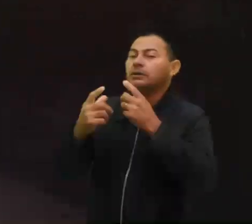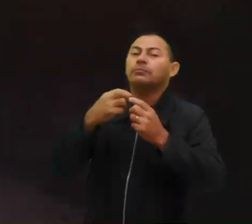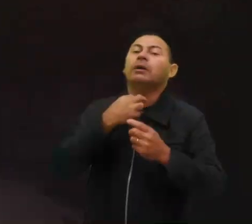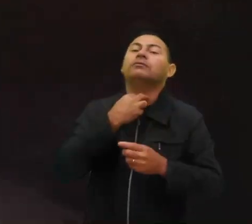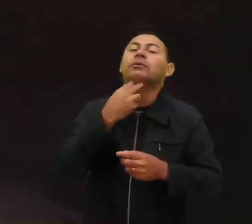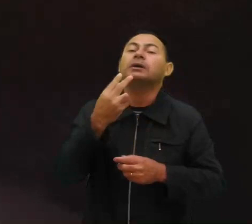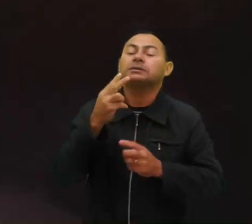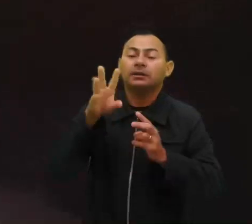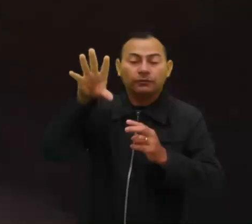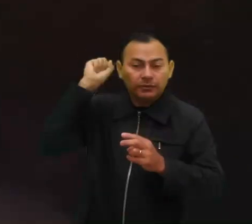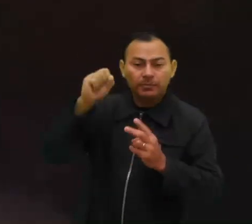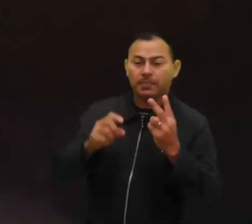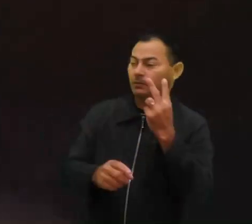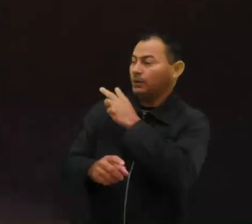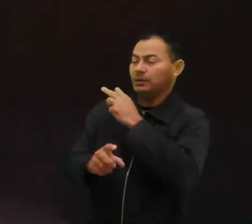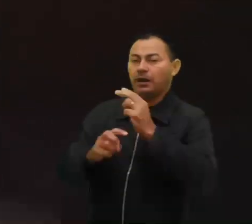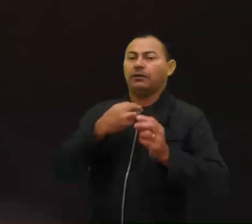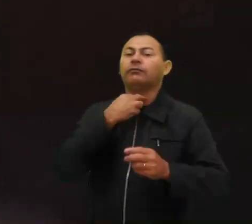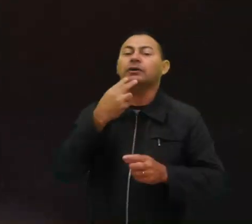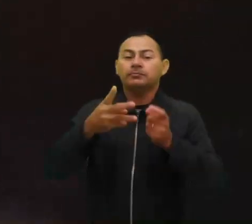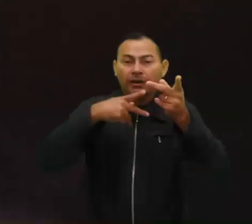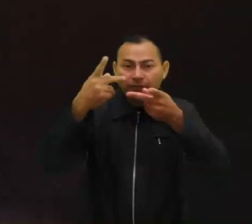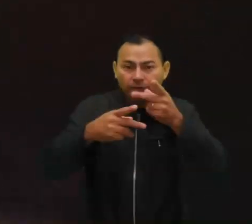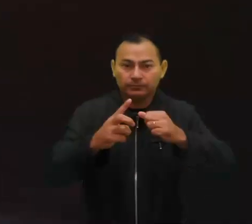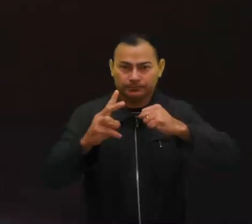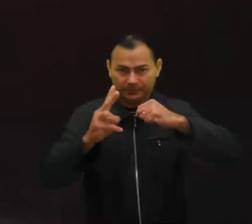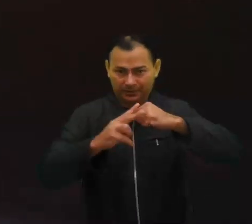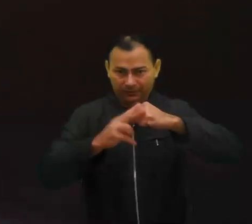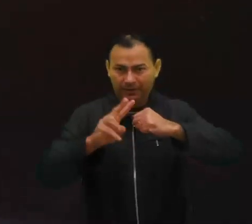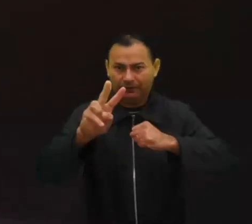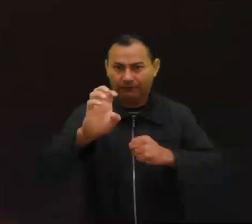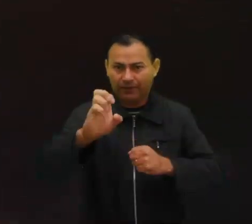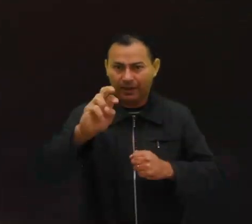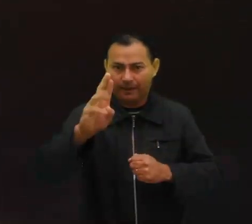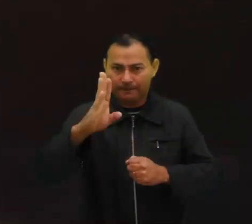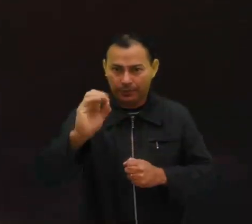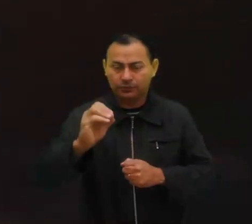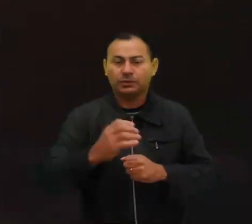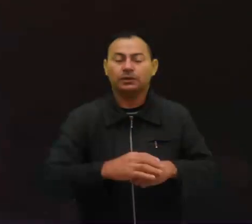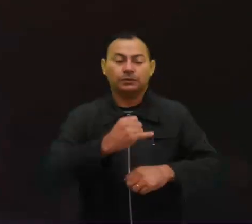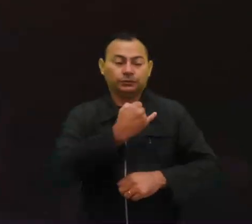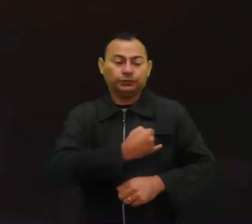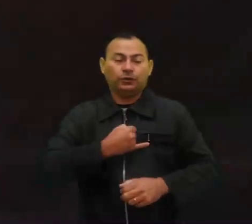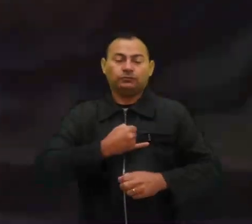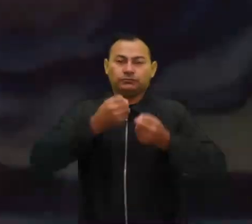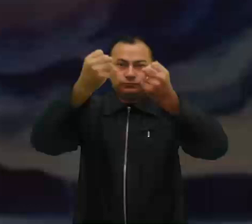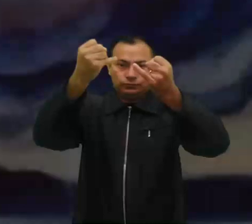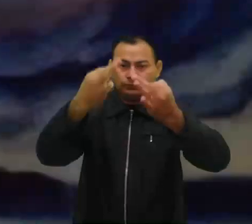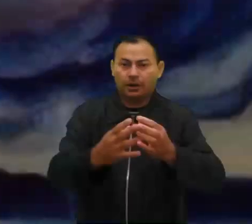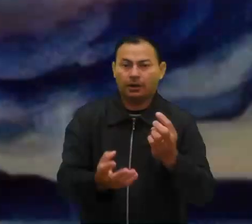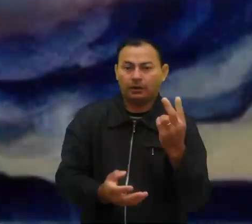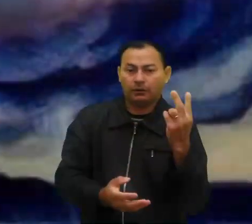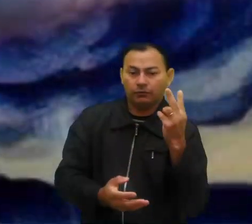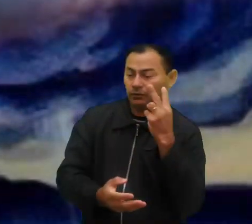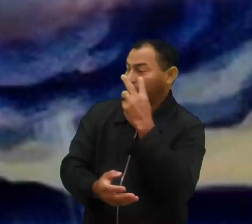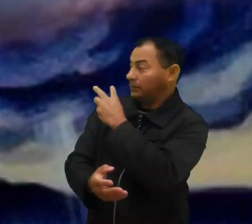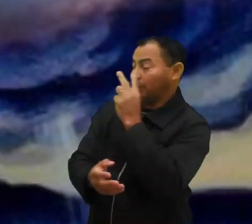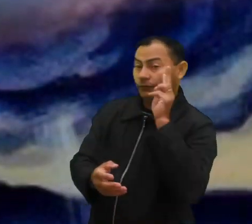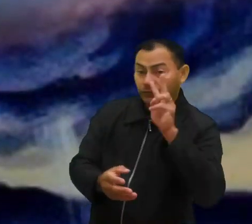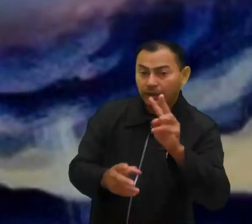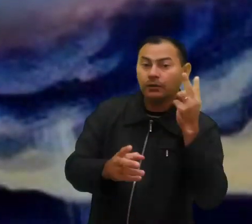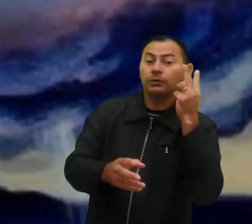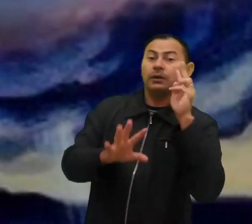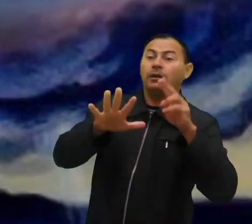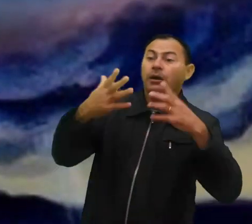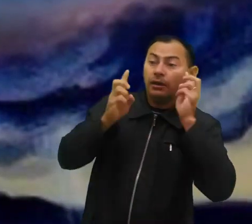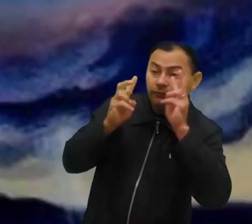ele. Ele se virou e a voz falou. Observe os verbos que João usou para descrever o que aconteceu. Voltando-me, vi.